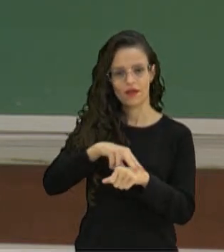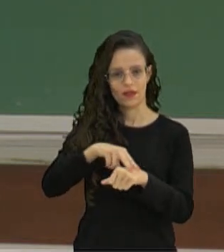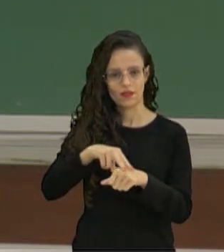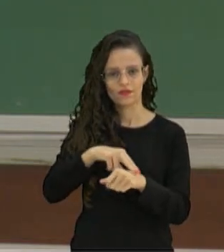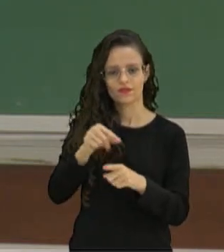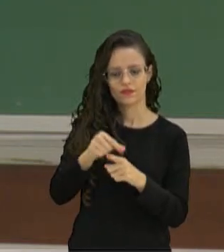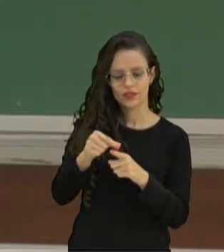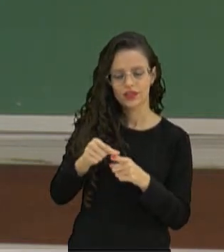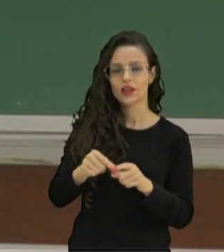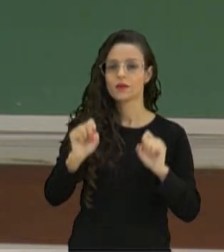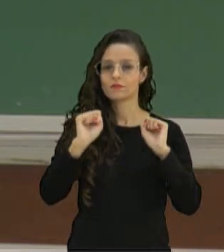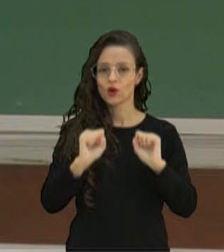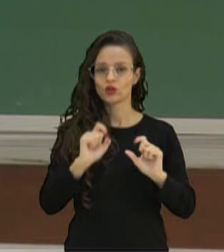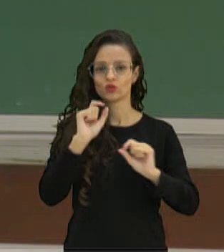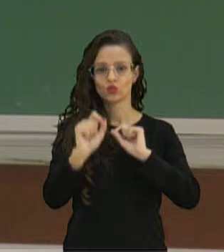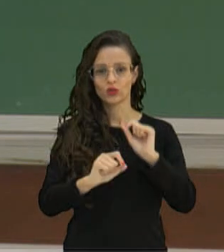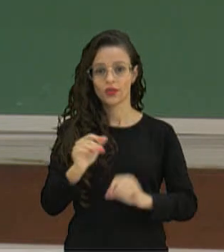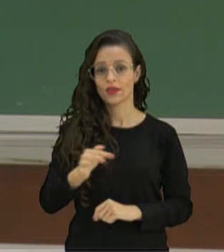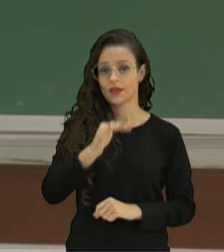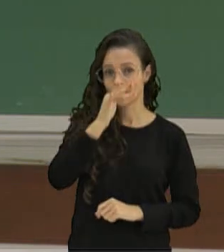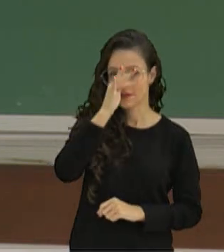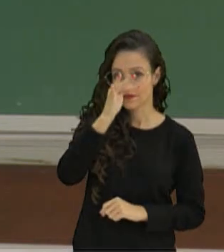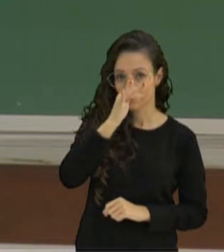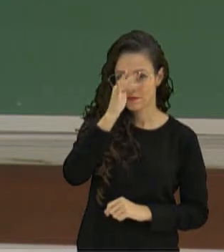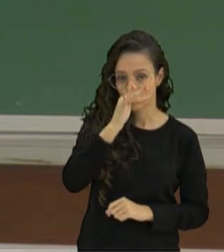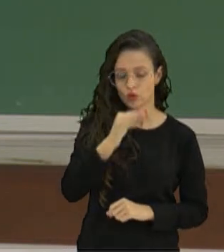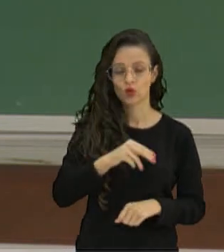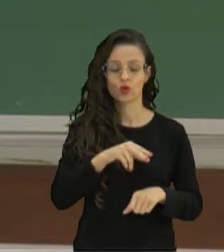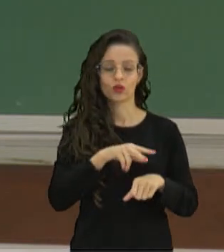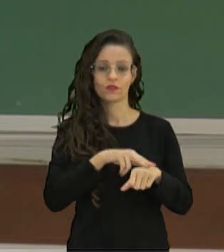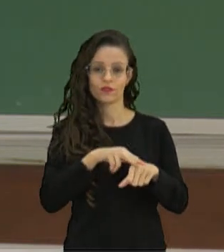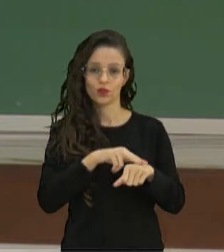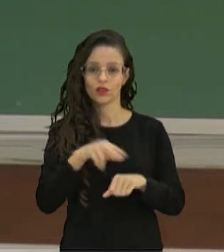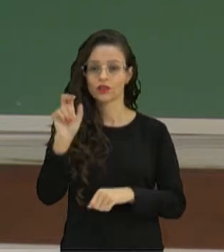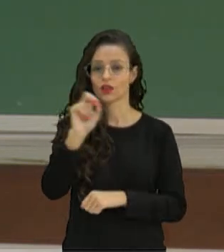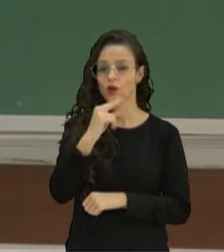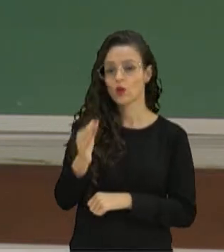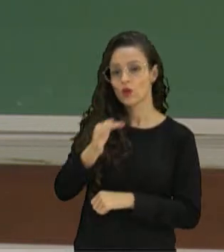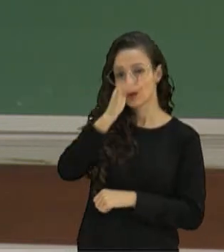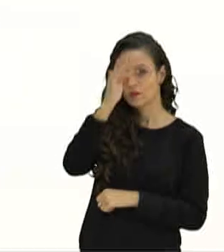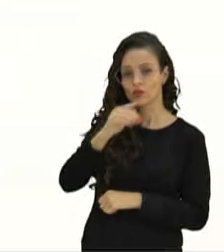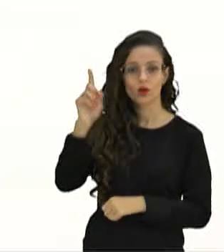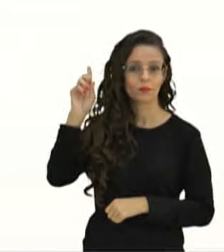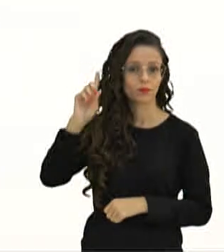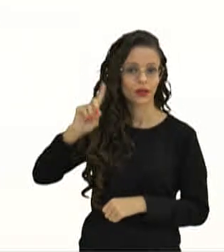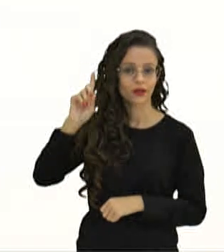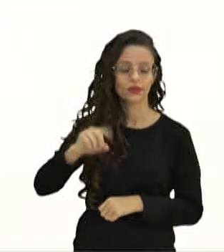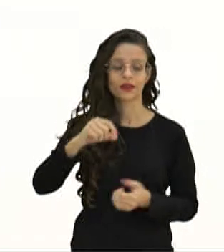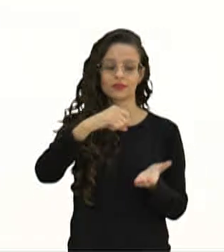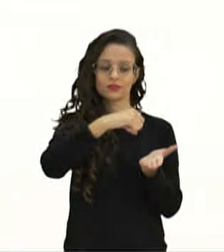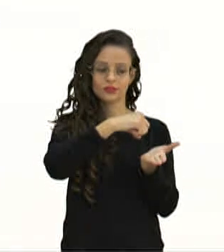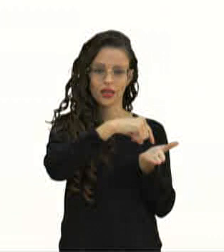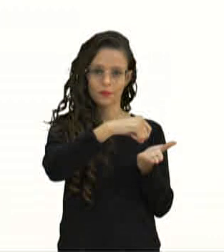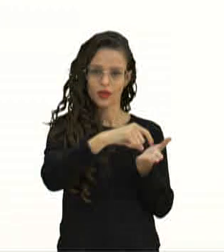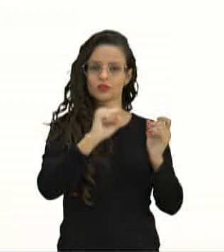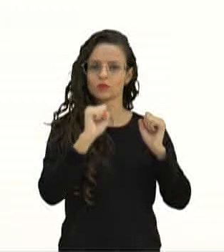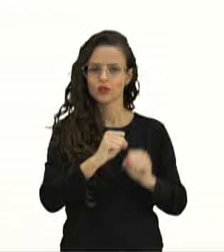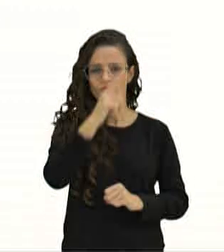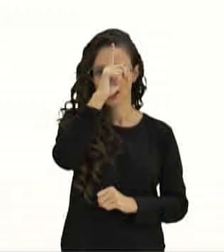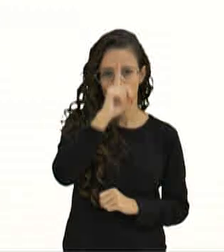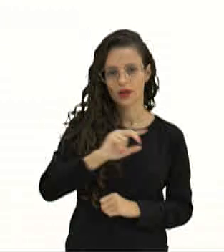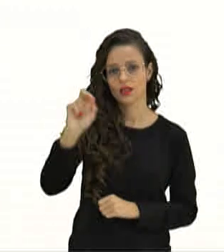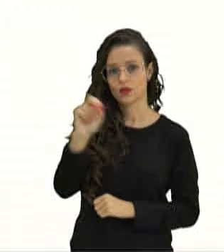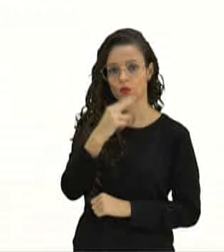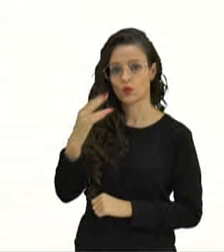Pisum sativum, ele pode ter ou flores púrpuras ou flores brancas. A semente dessas ervilhas poderão ser amarelas